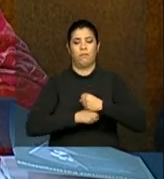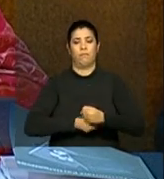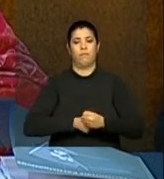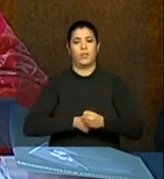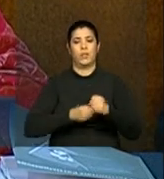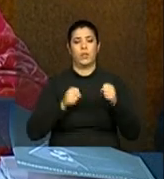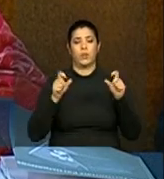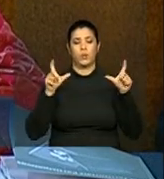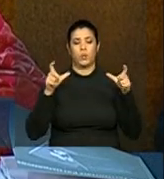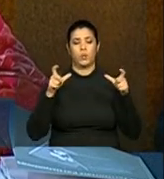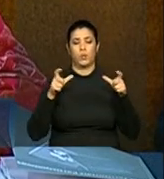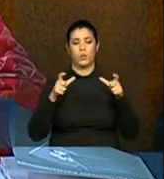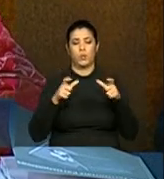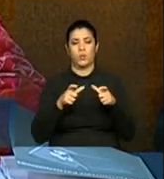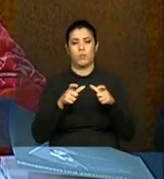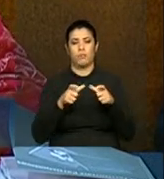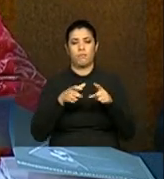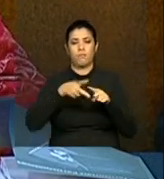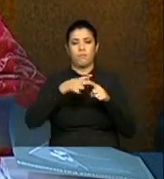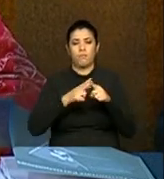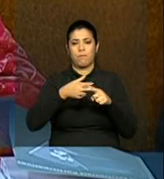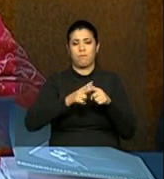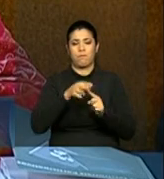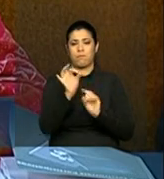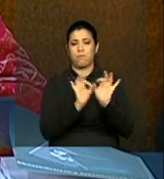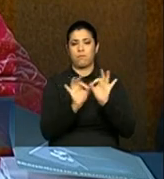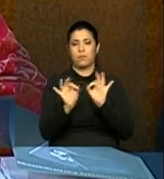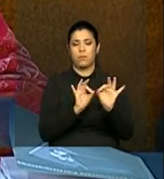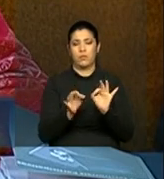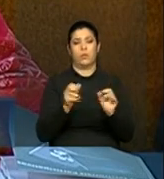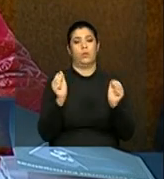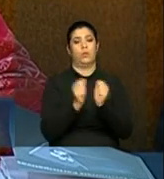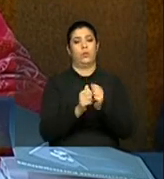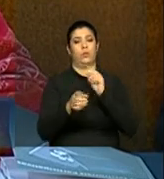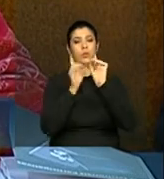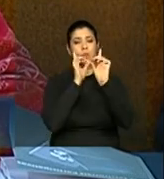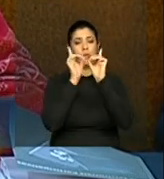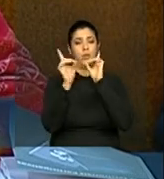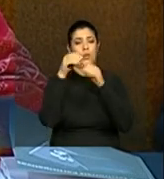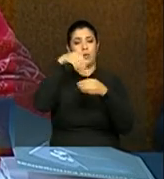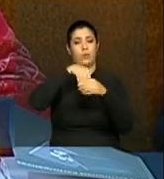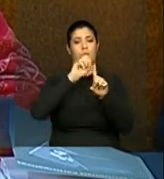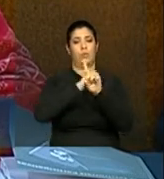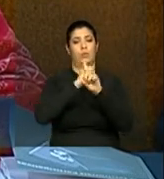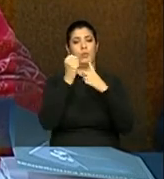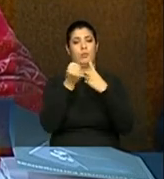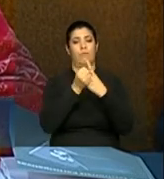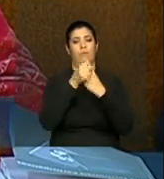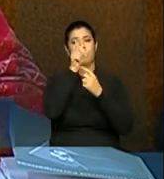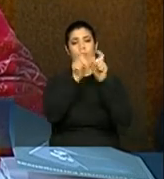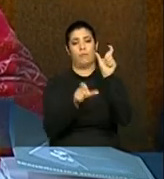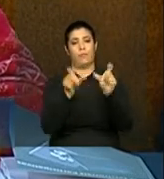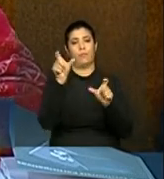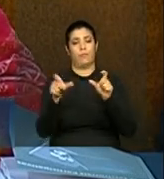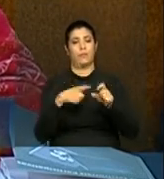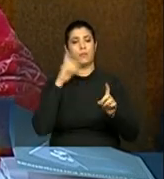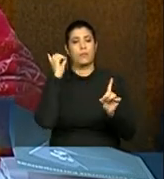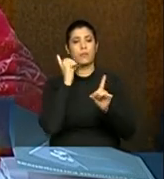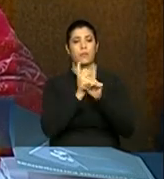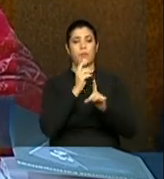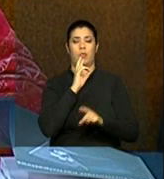refinar, aprimorar a partir do diálogo o com a sociedade civil uma resposta